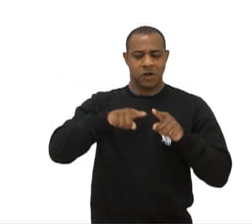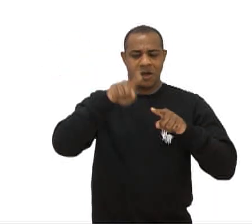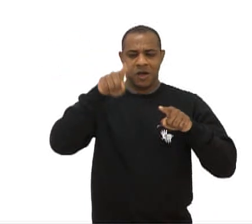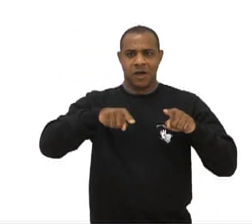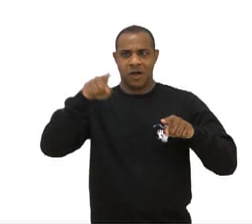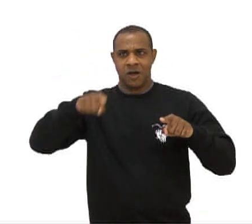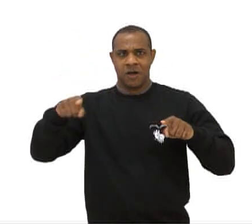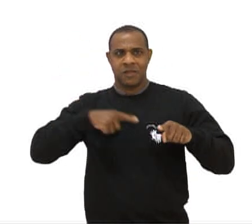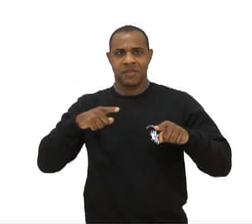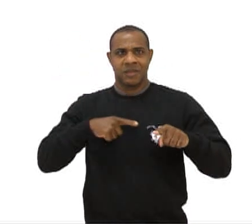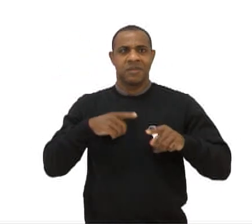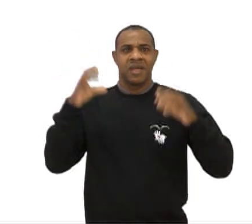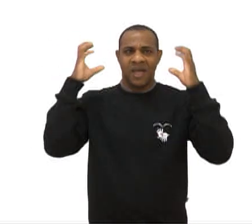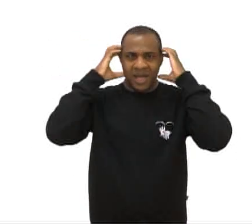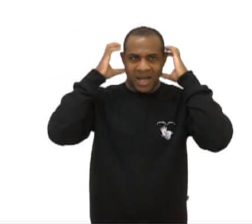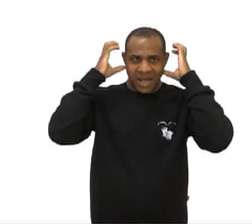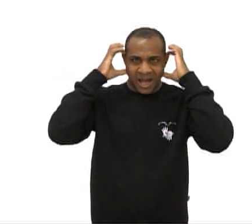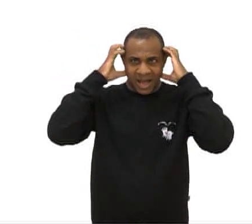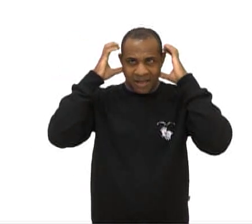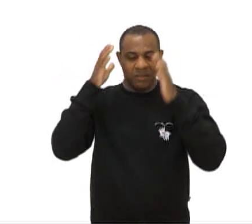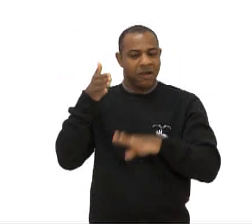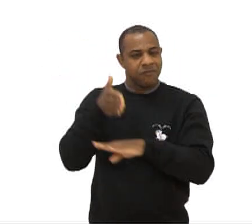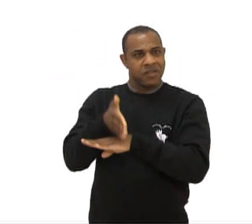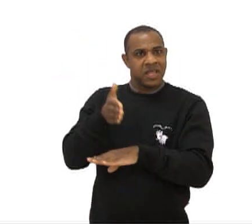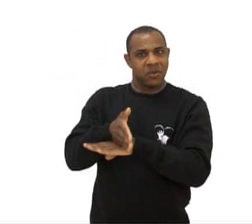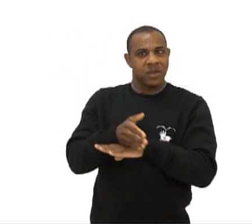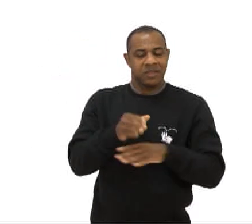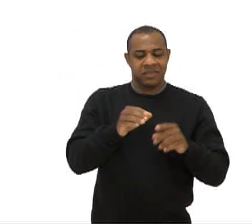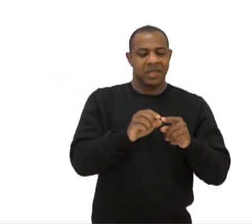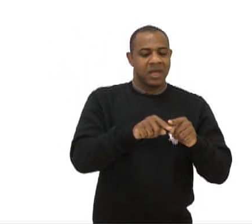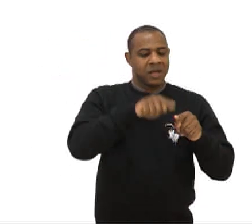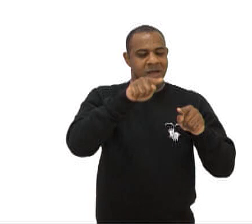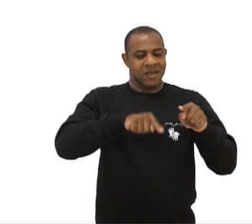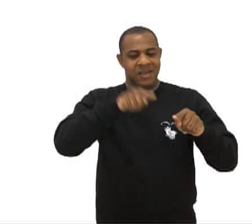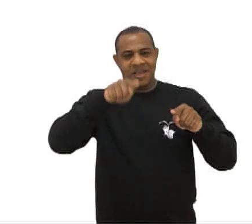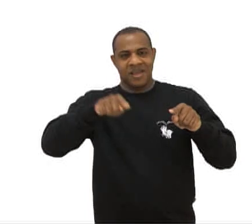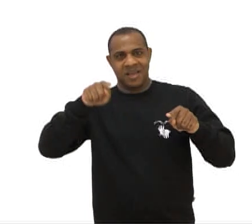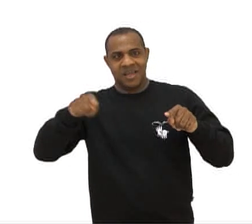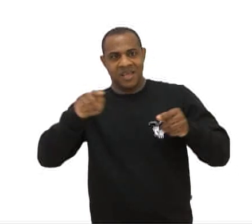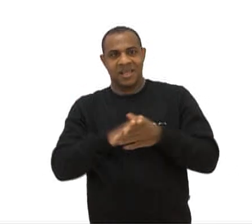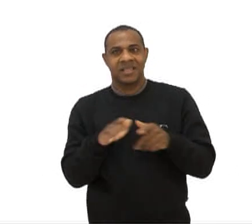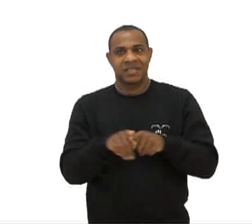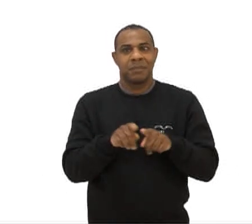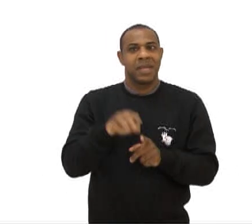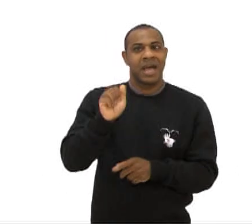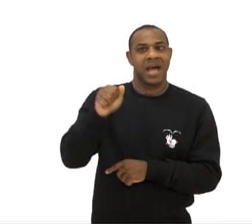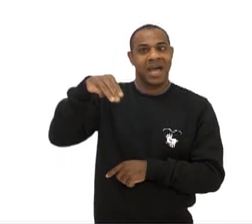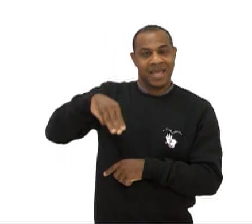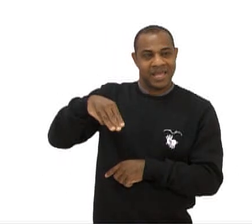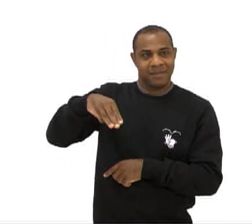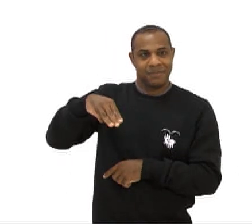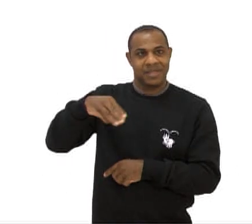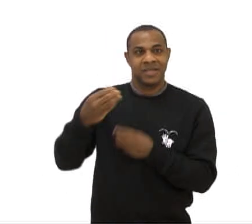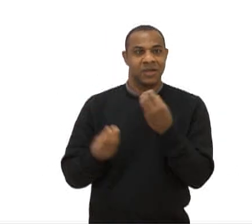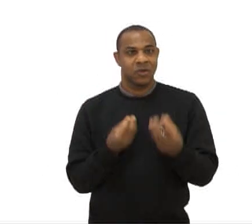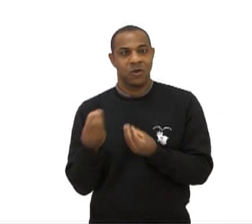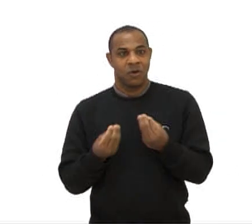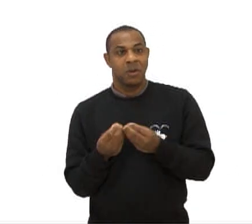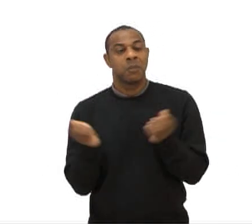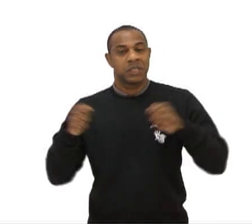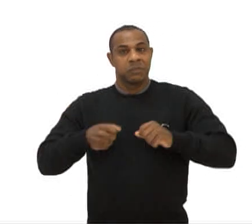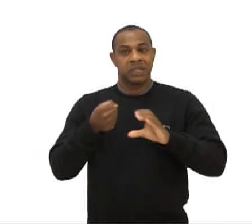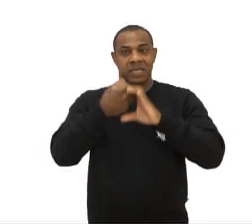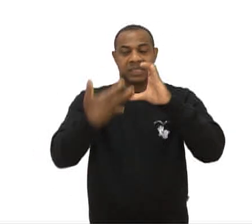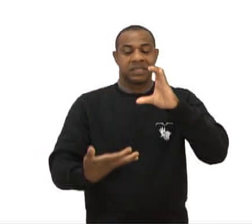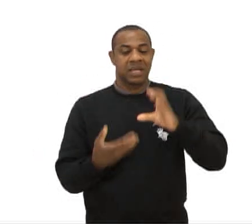as transmissões de rádio via frequência modular, FM, e amplitude modular, AM. Podemos caracterizar uma onda periódica